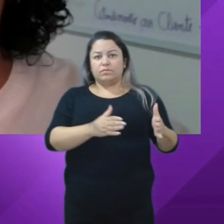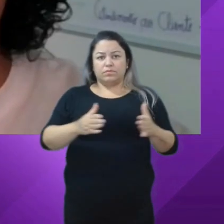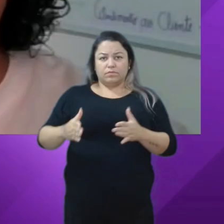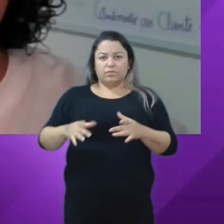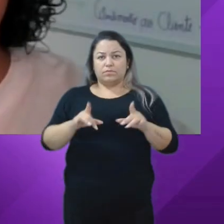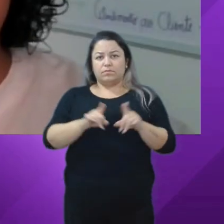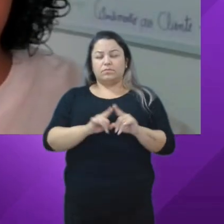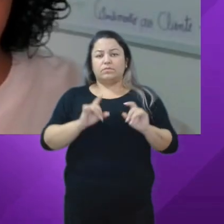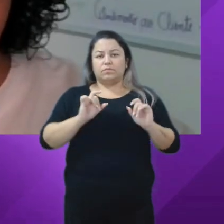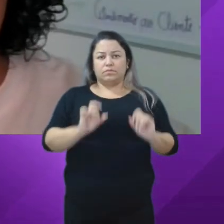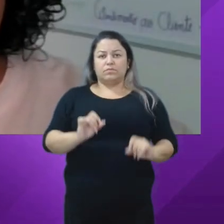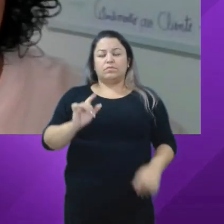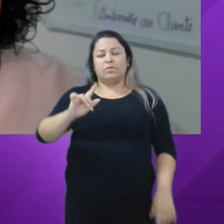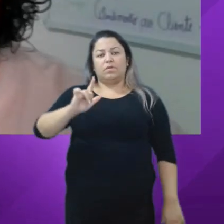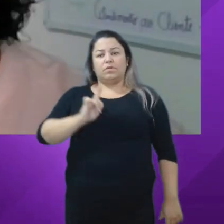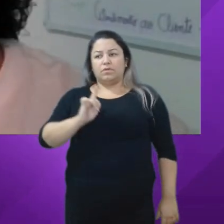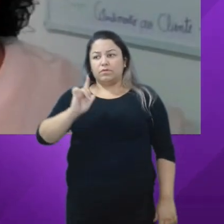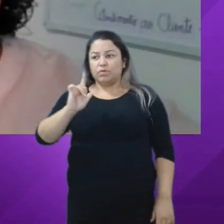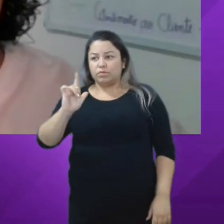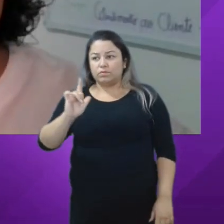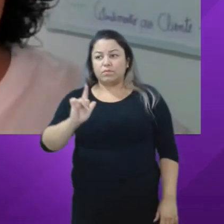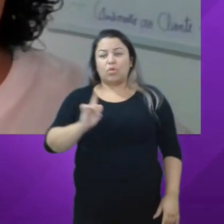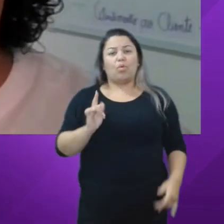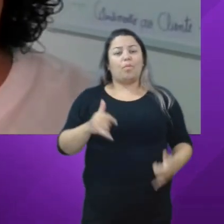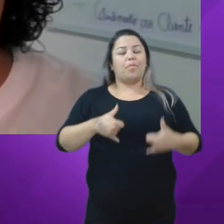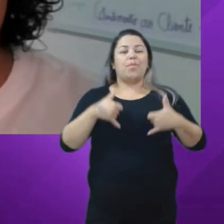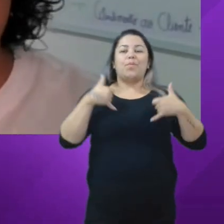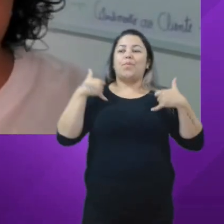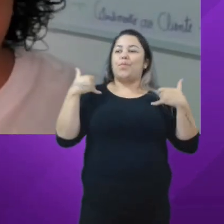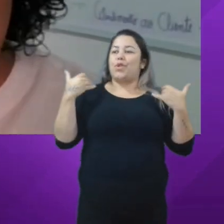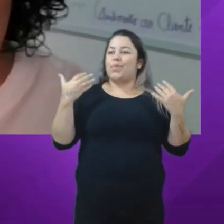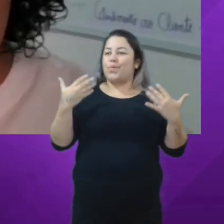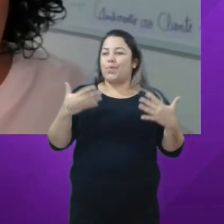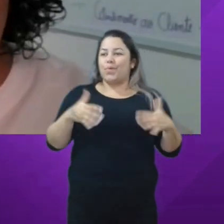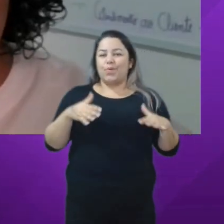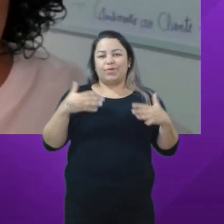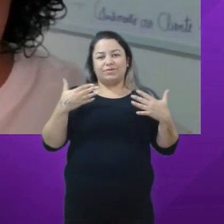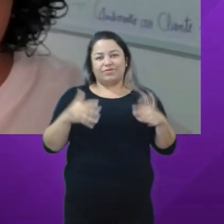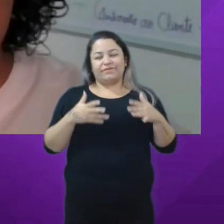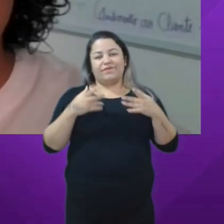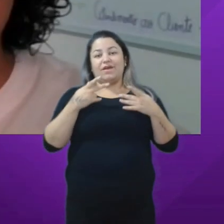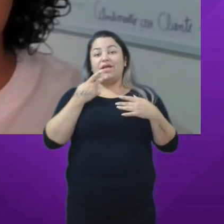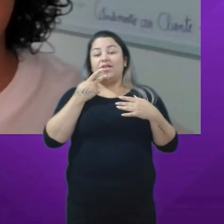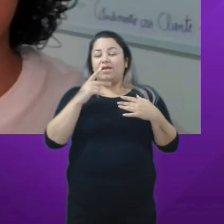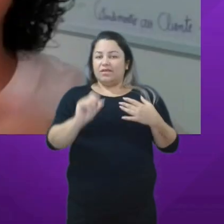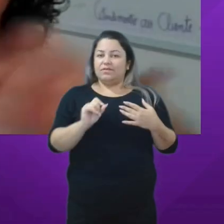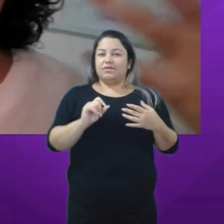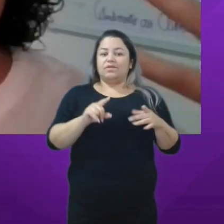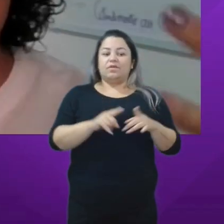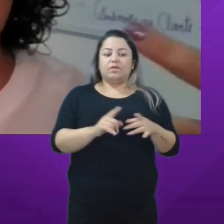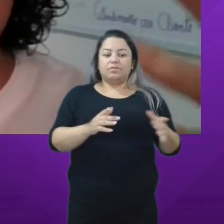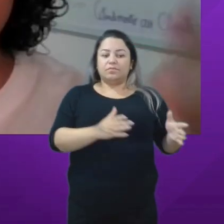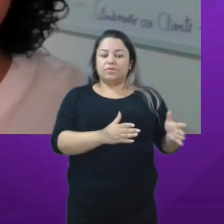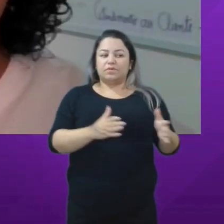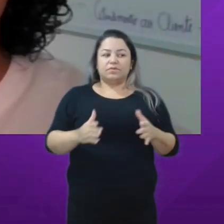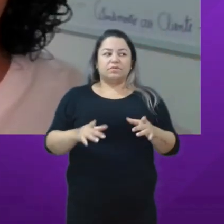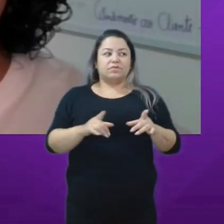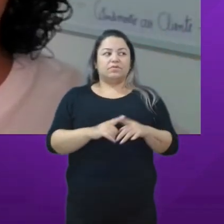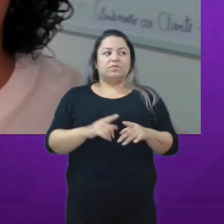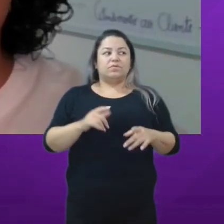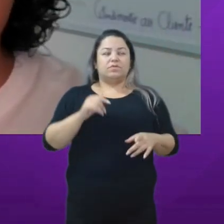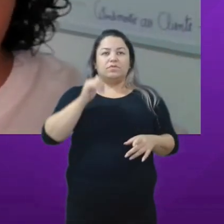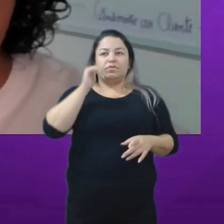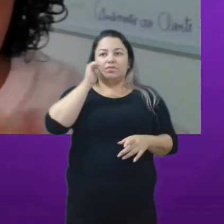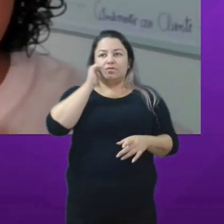ainda bem que hoje eu tenho muito orgulho em falar que esse é um processo de muitas mãos,